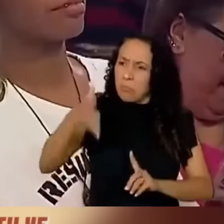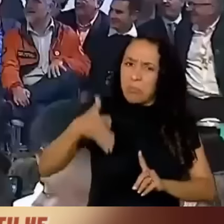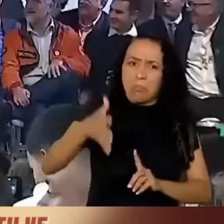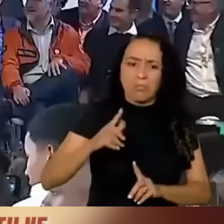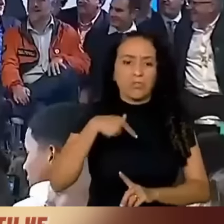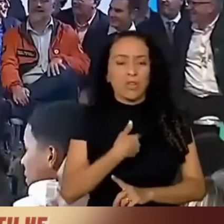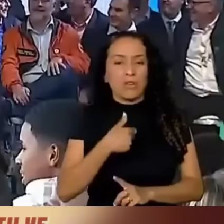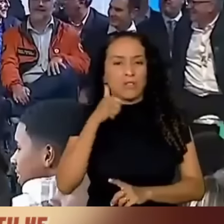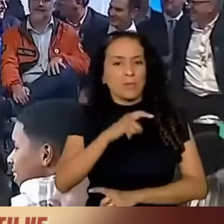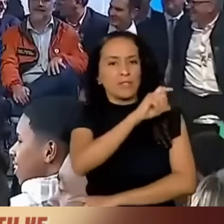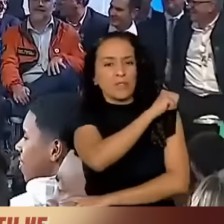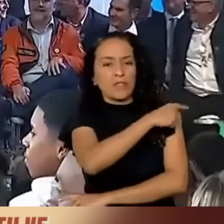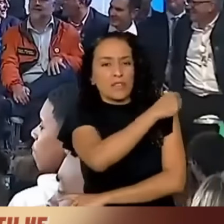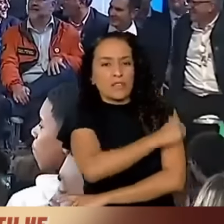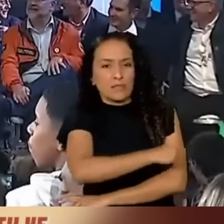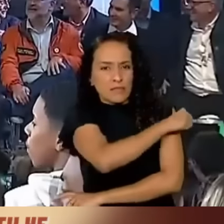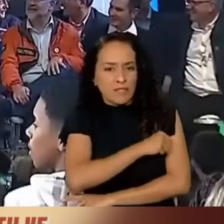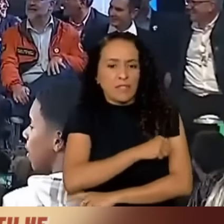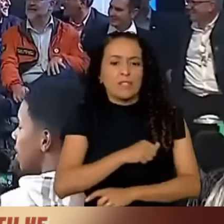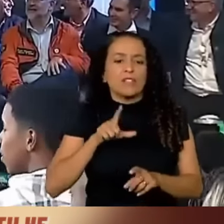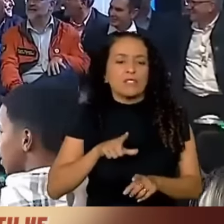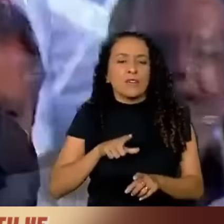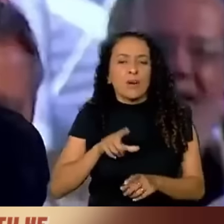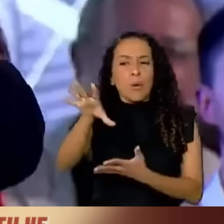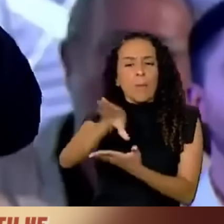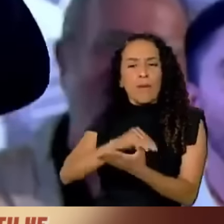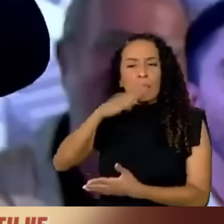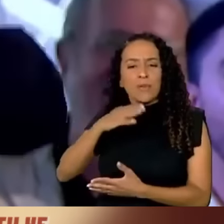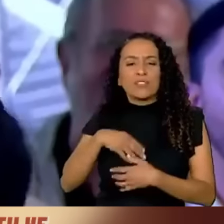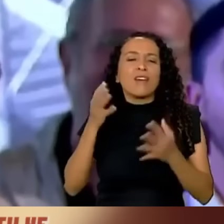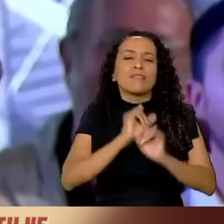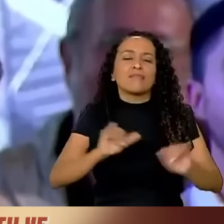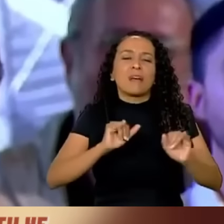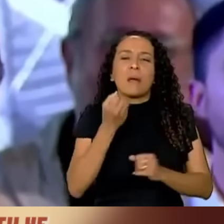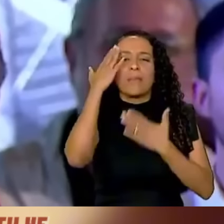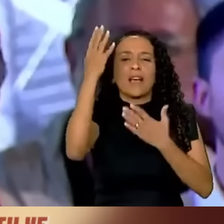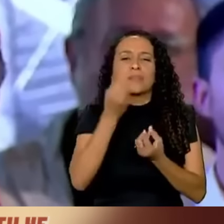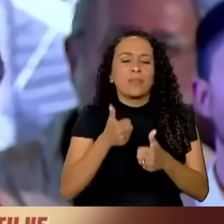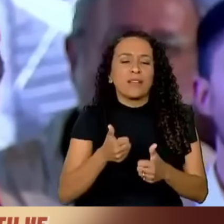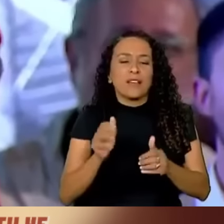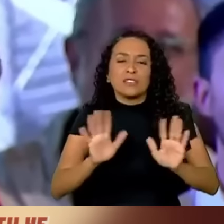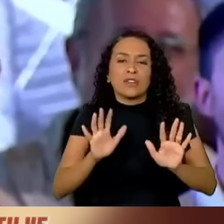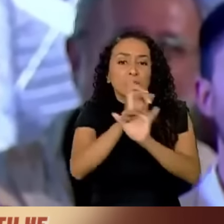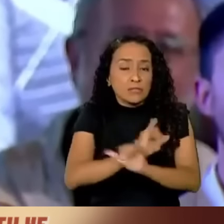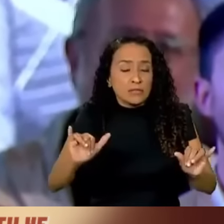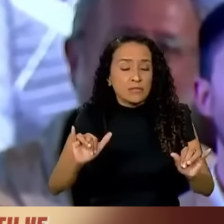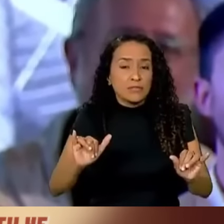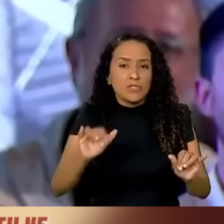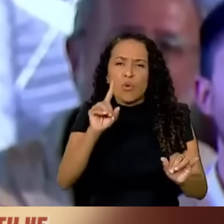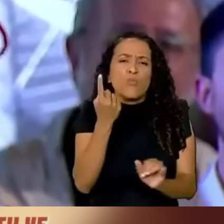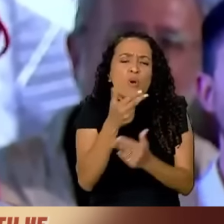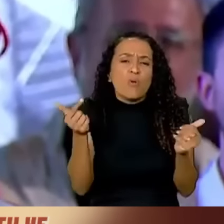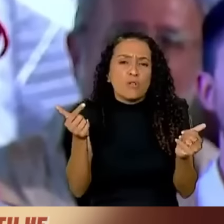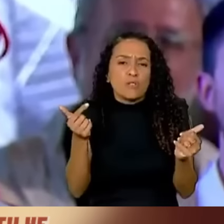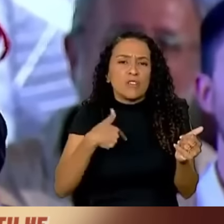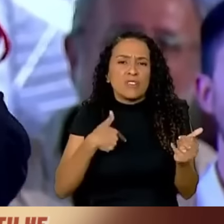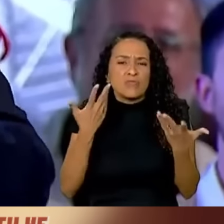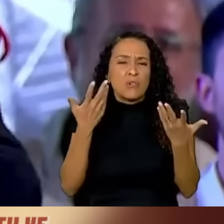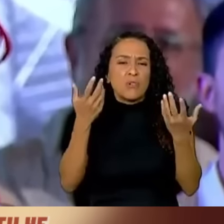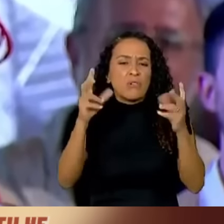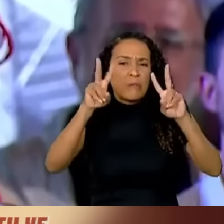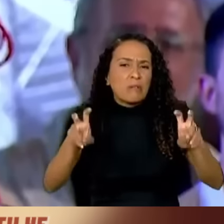da nossa enfermeira, eu só teria que copiar o Pimenta, chegar aqui e falar, sabe, obrigado, tudo bem. Mas eu só queria dizer para vocês uma coisa. Eu não vou nem